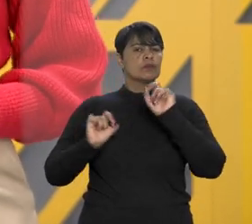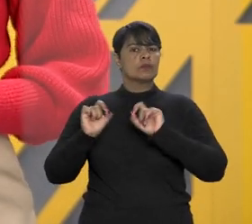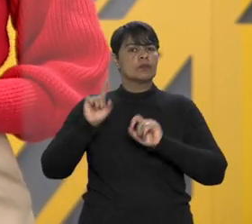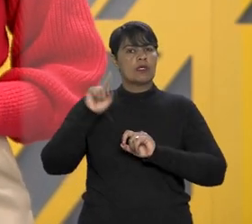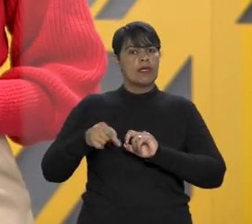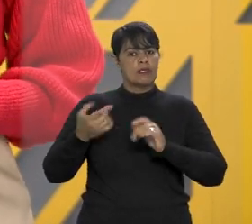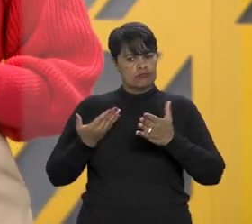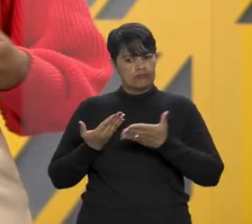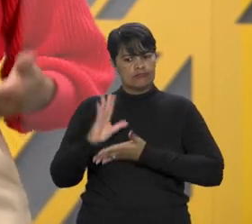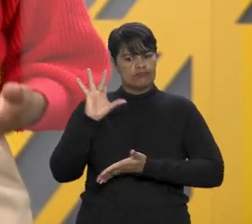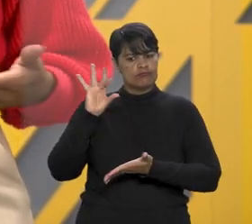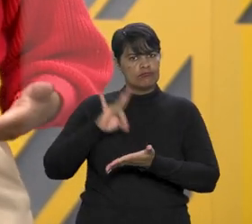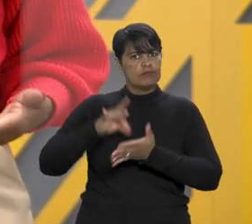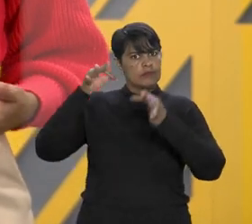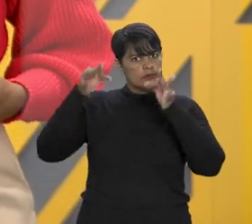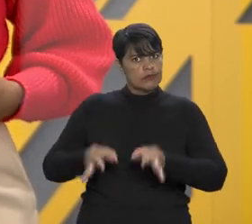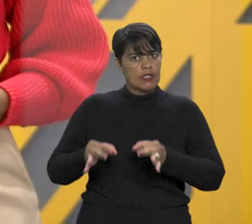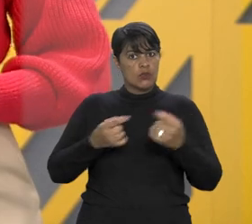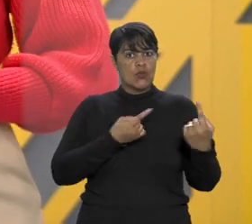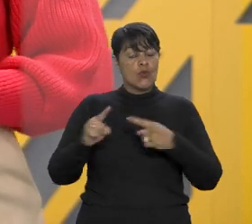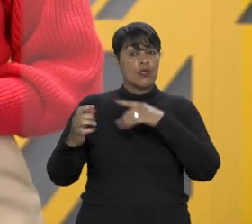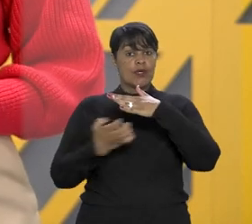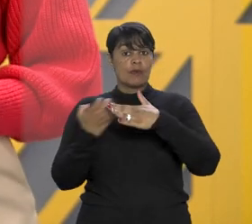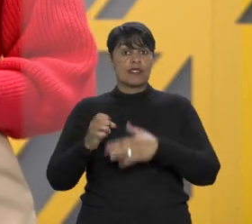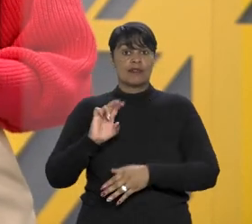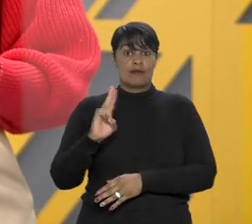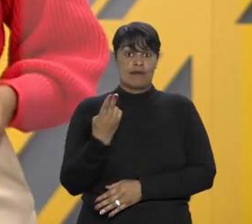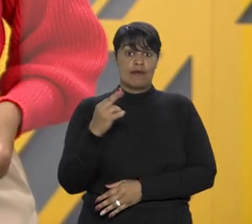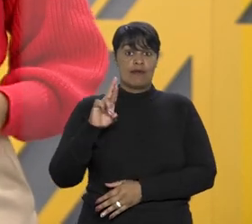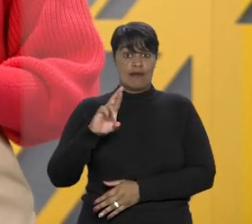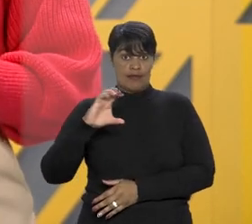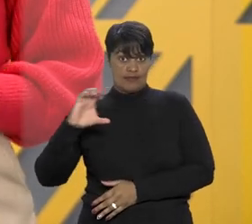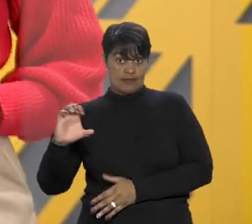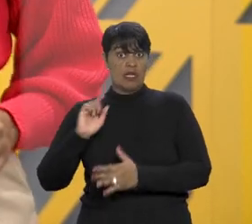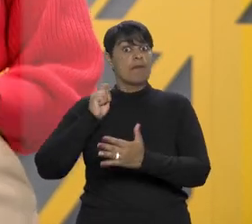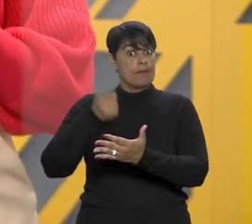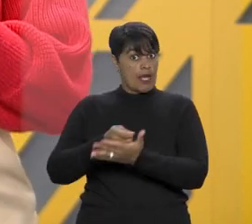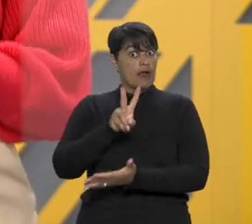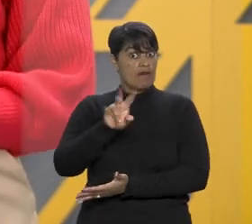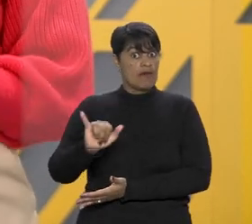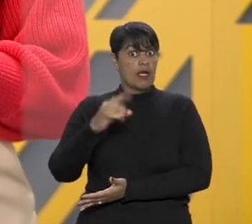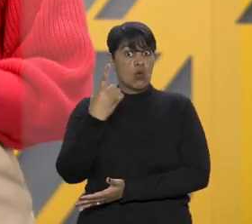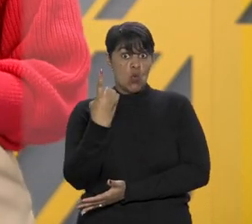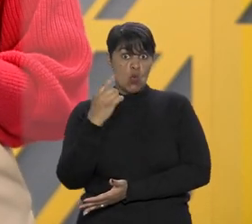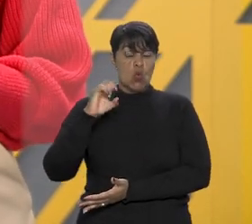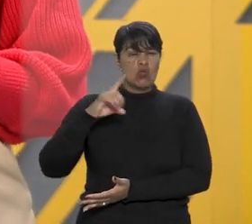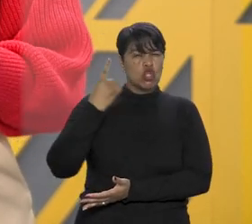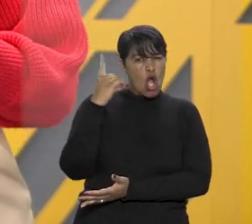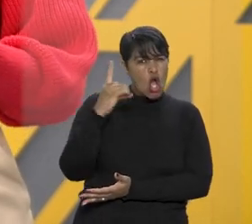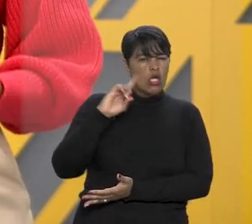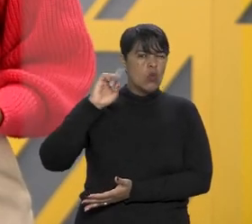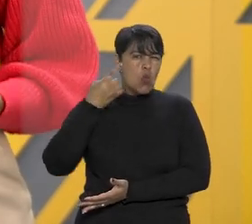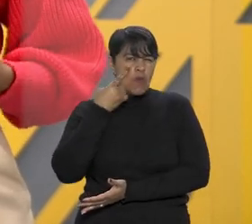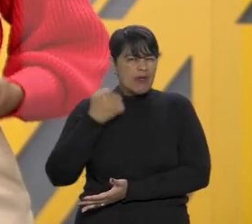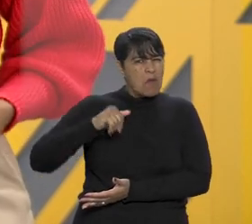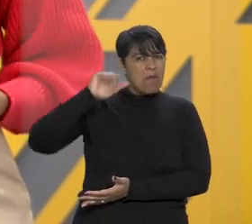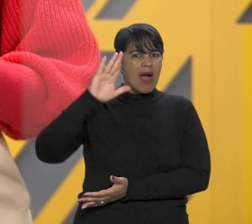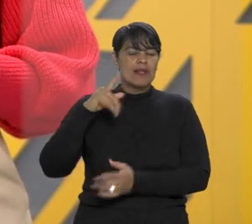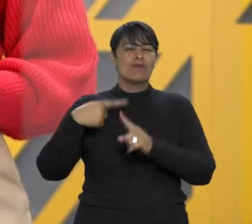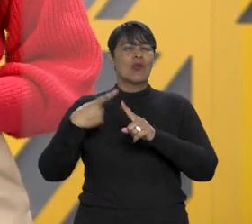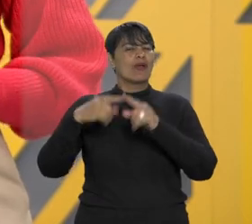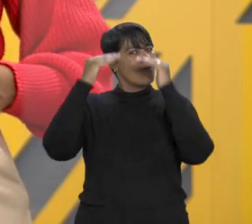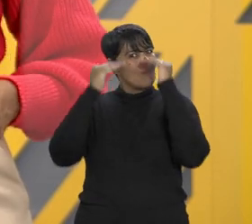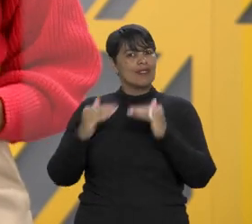da condenação do Hard Rock Café Fortaleza a pagar quase US$ 1,5 milhão de dólares por descumprimento